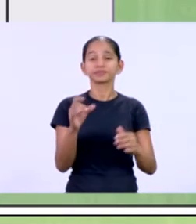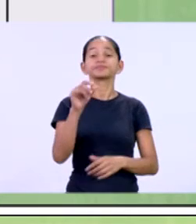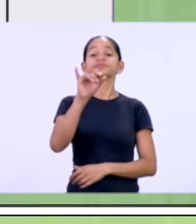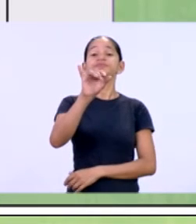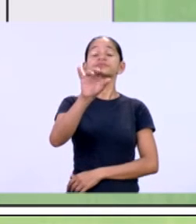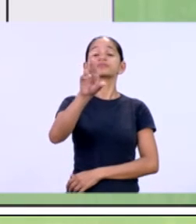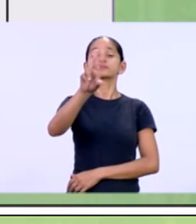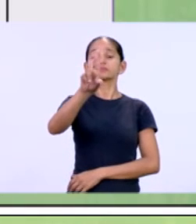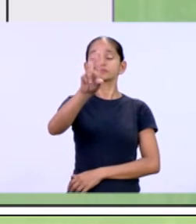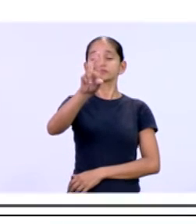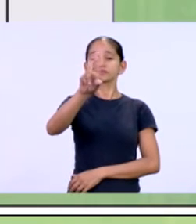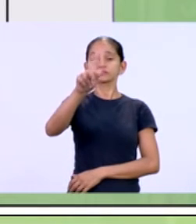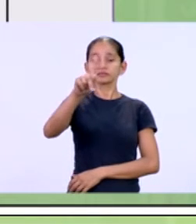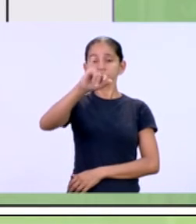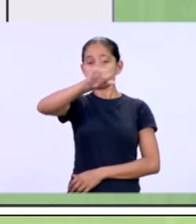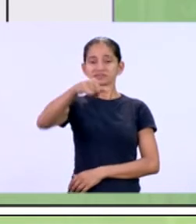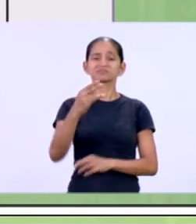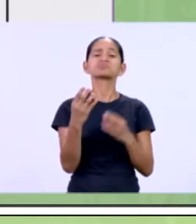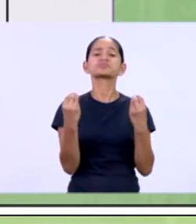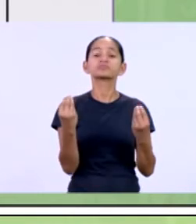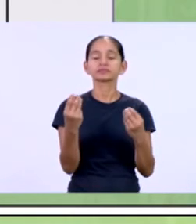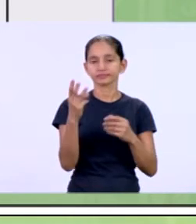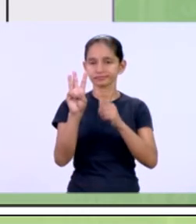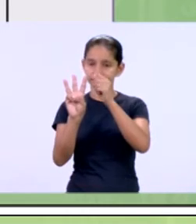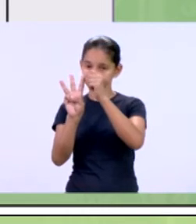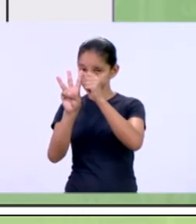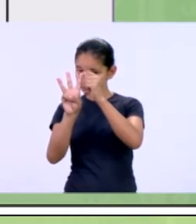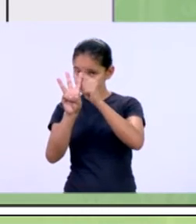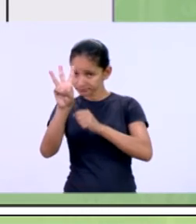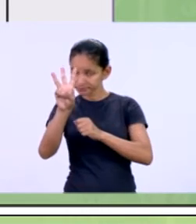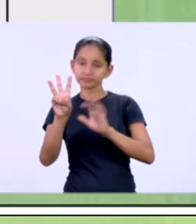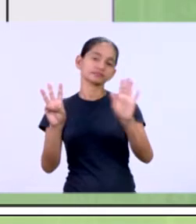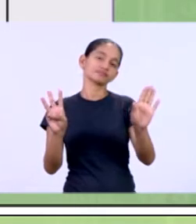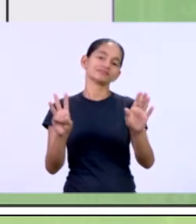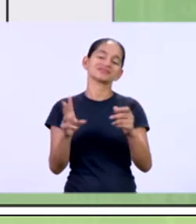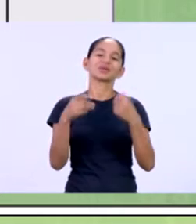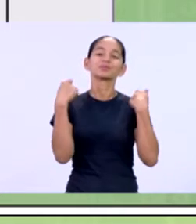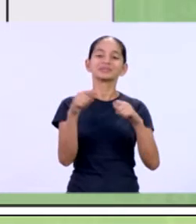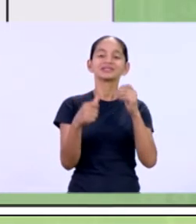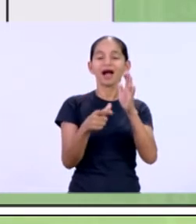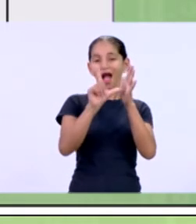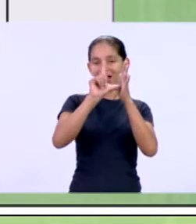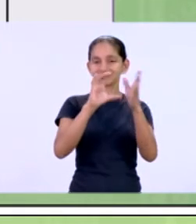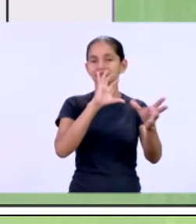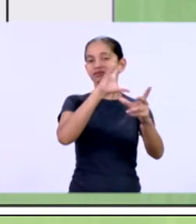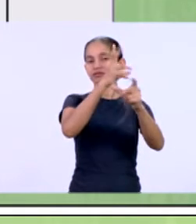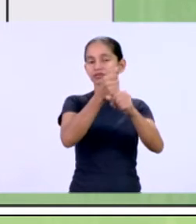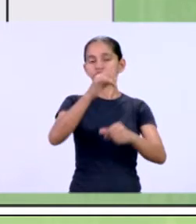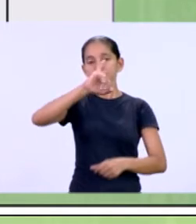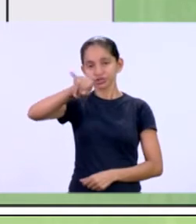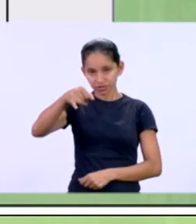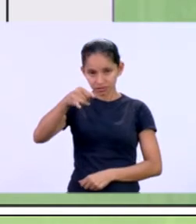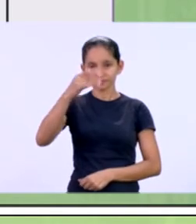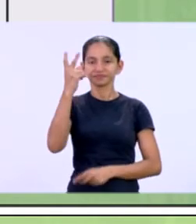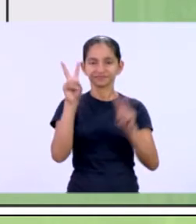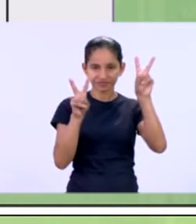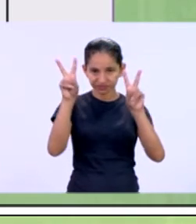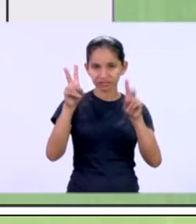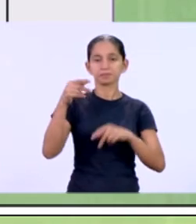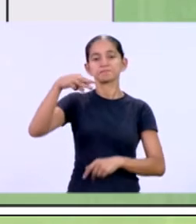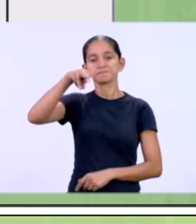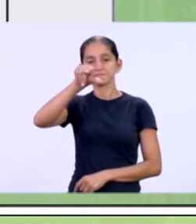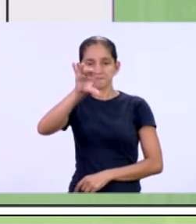falando de 3 meses. O que eu faço no RPJ? A primeira coisa que eu faço no RPJ é somar 3 meses, ó, janeiro, fevereiro e março. São 3 meses. Somei